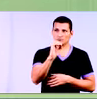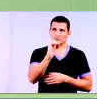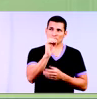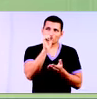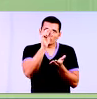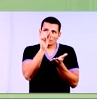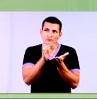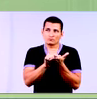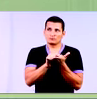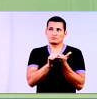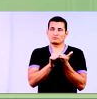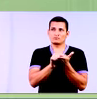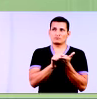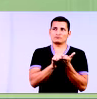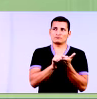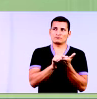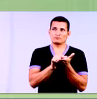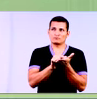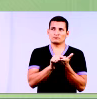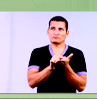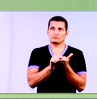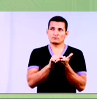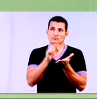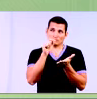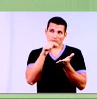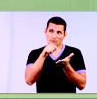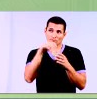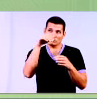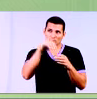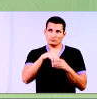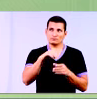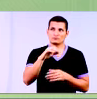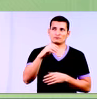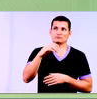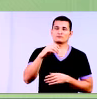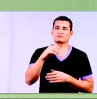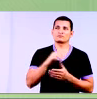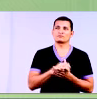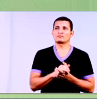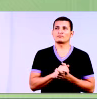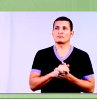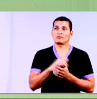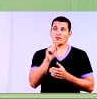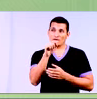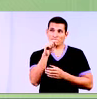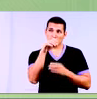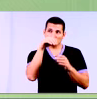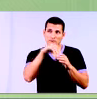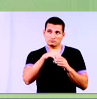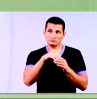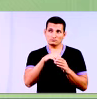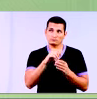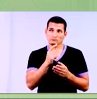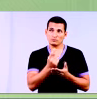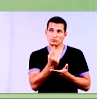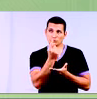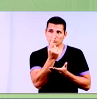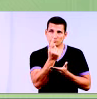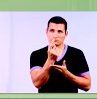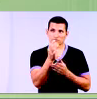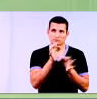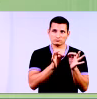o circuito, é o chip. O grande é o chip, aqui dentro eu tenho o processador, que é o núcleo. Dentro desse núcleo, eu tenho uma unidade de